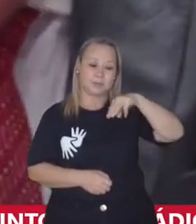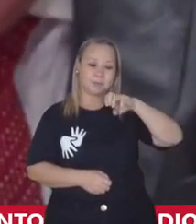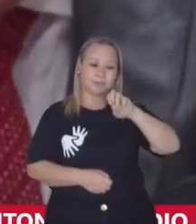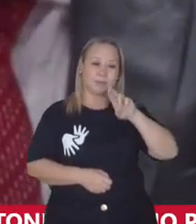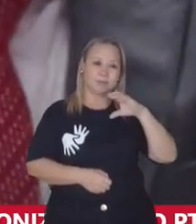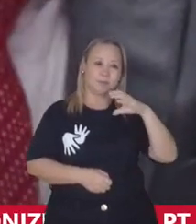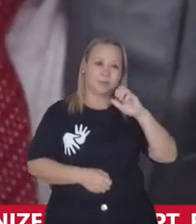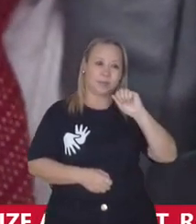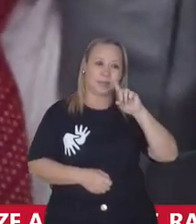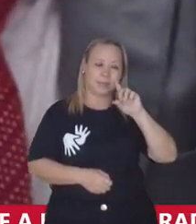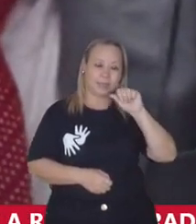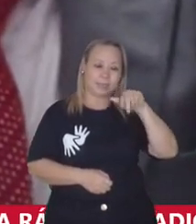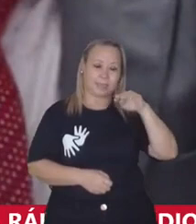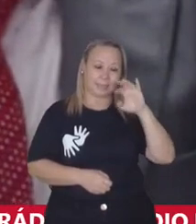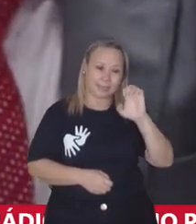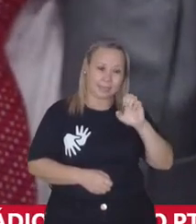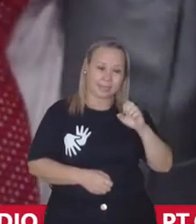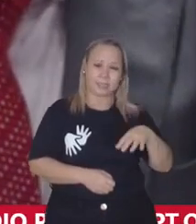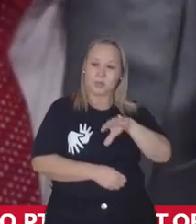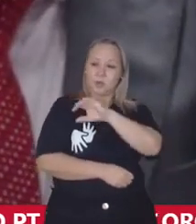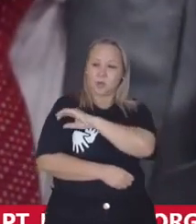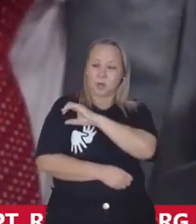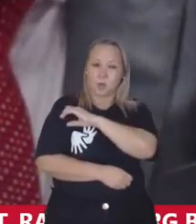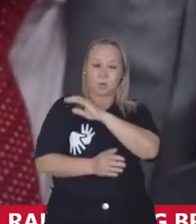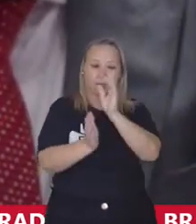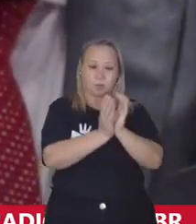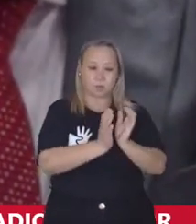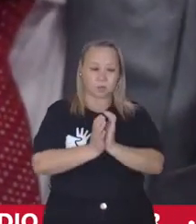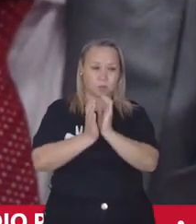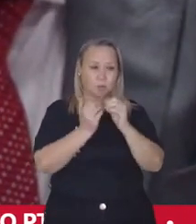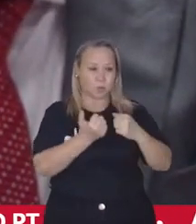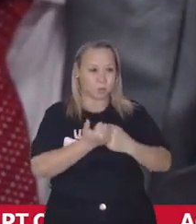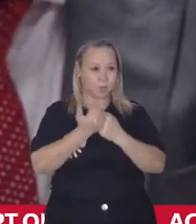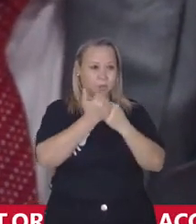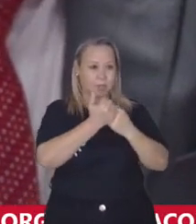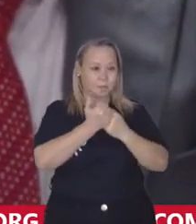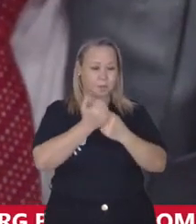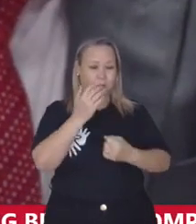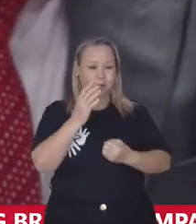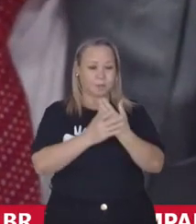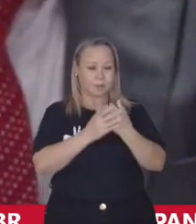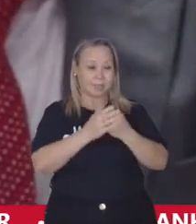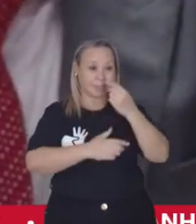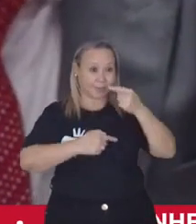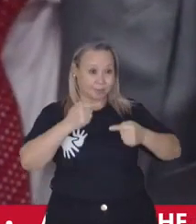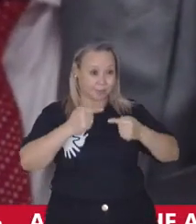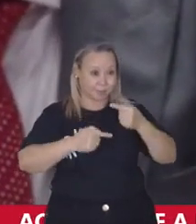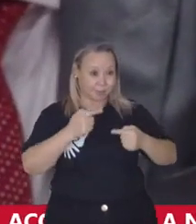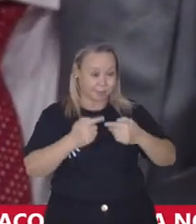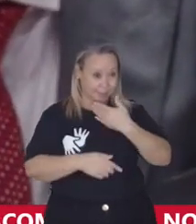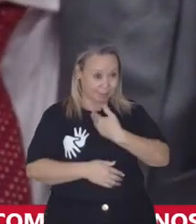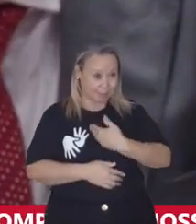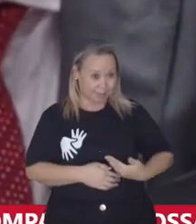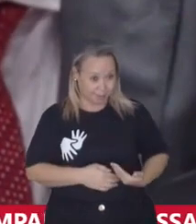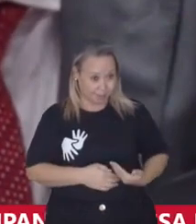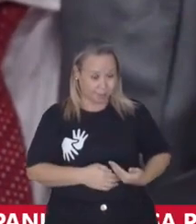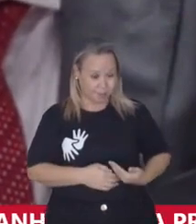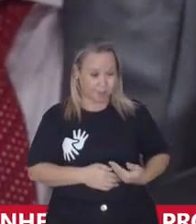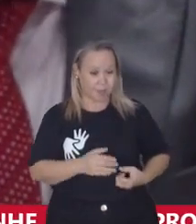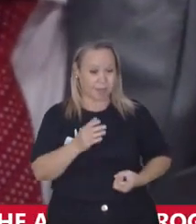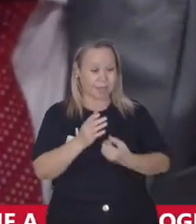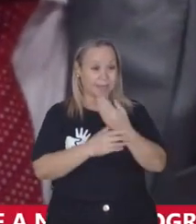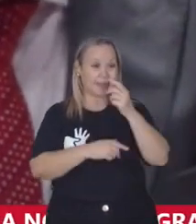os NAPs, que são os Núcleos de Apoio e Elaboração de Políticas Públicas, que